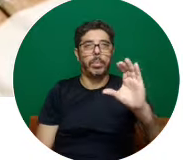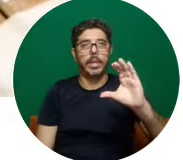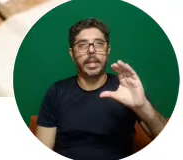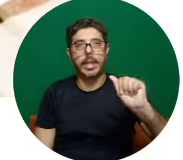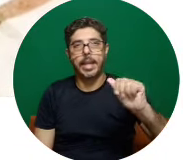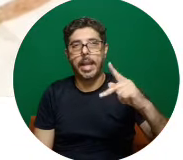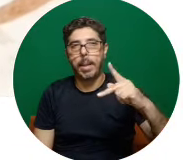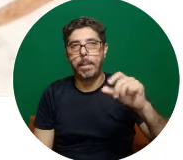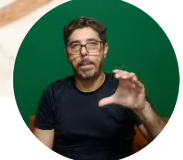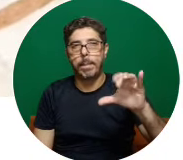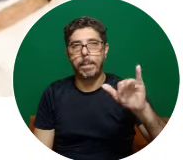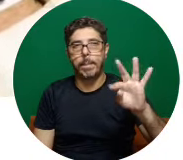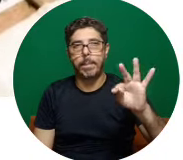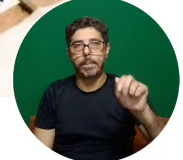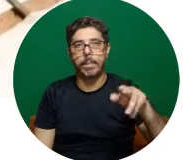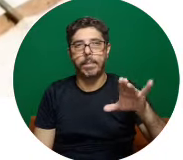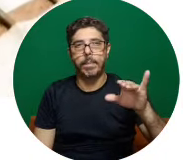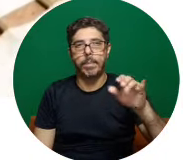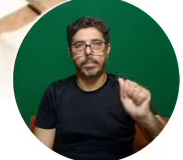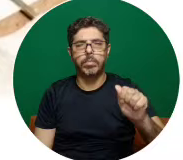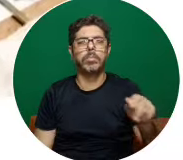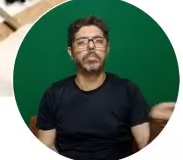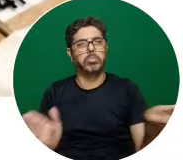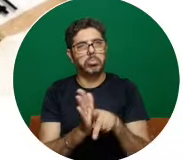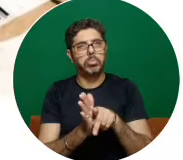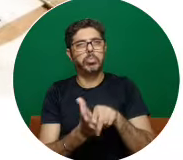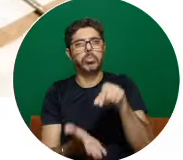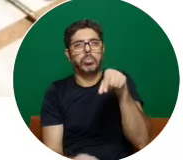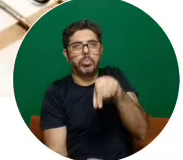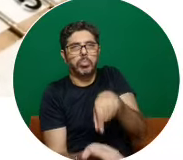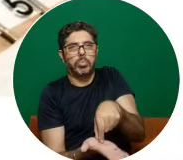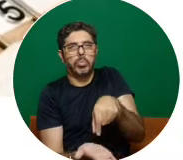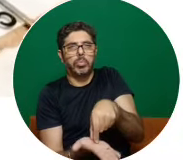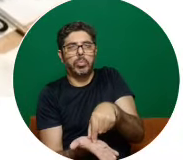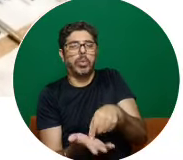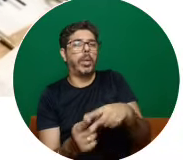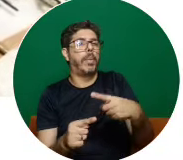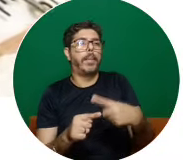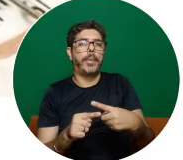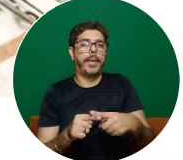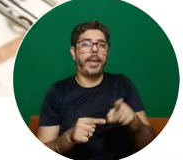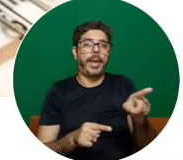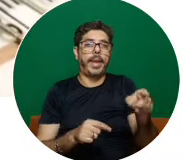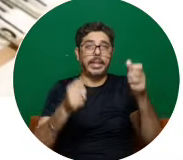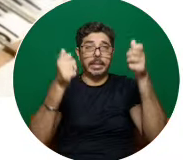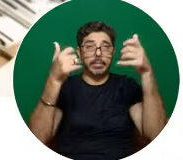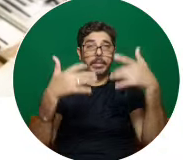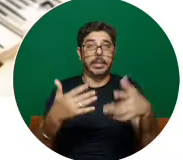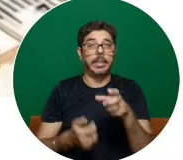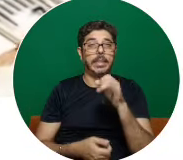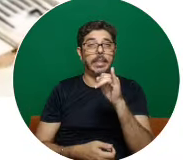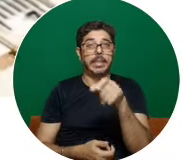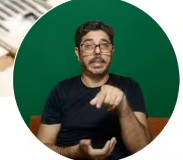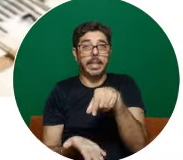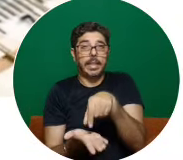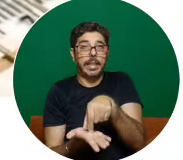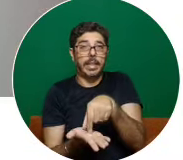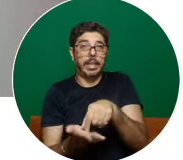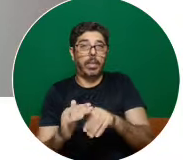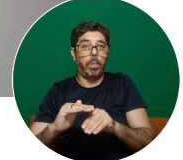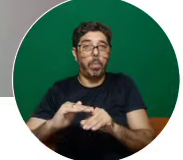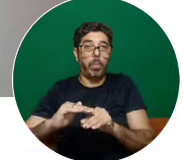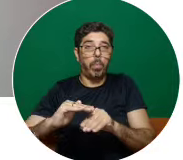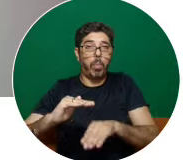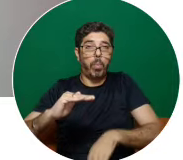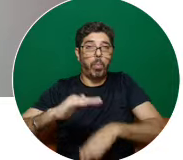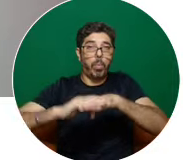A capacitância é uma propriedade inerente do capacitor. É ela que determina a quantidade de energia que o capacitor pode armazenar.